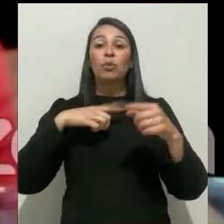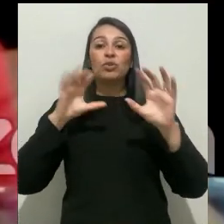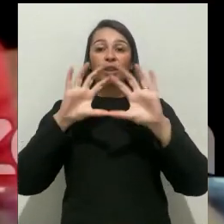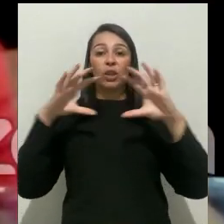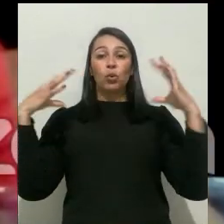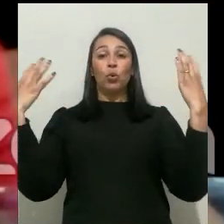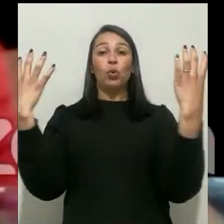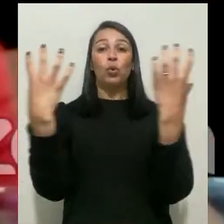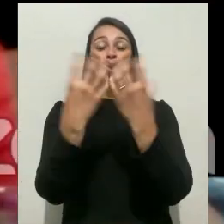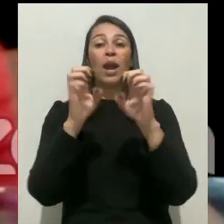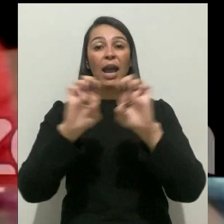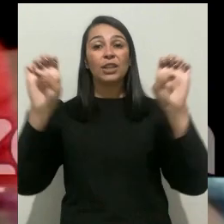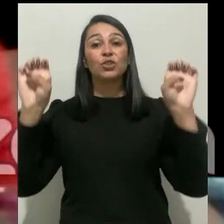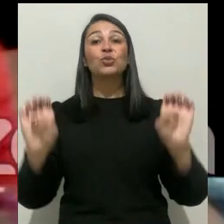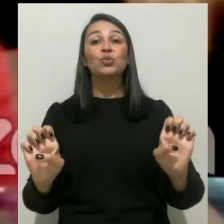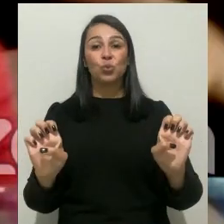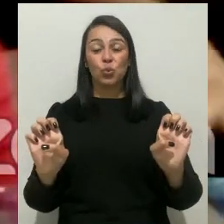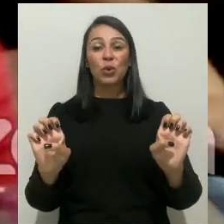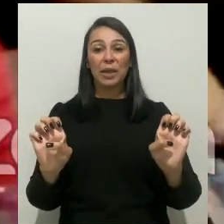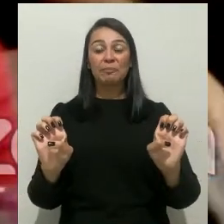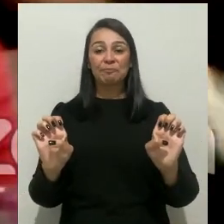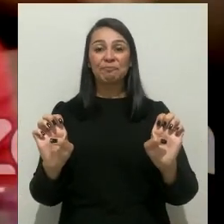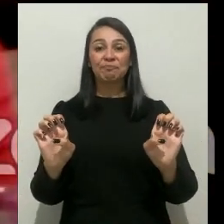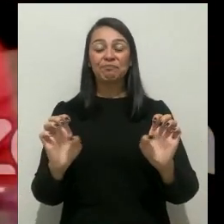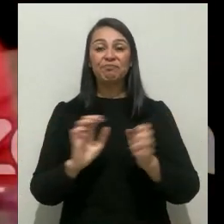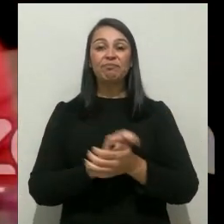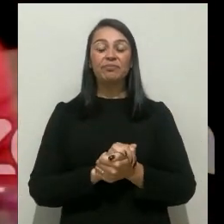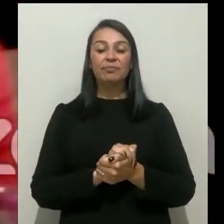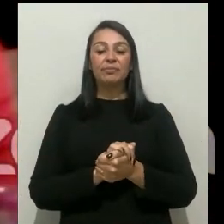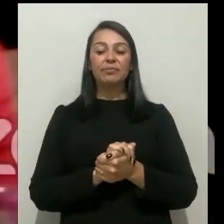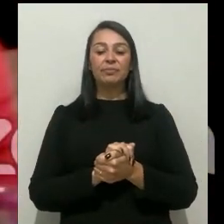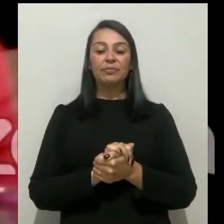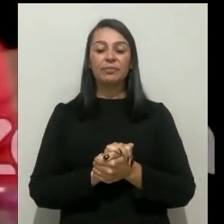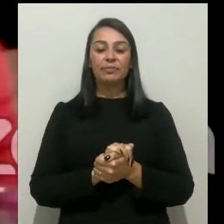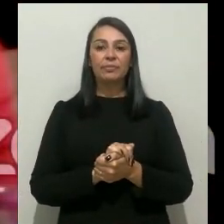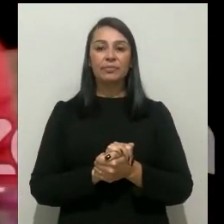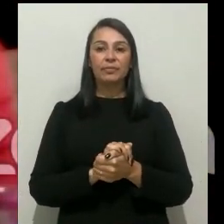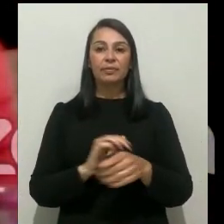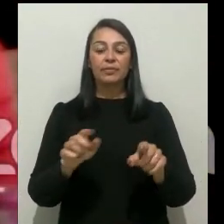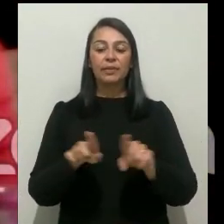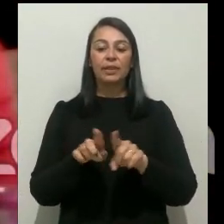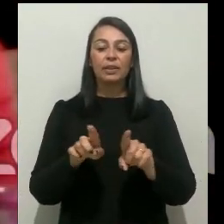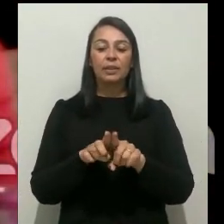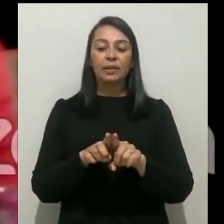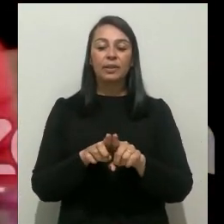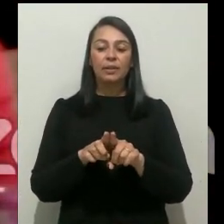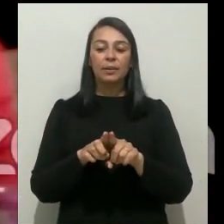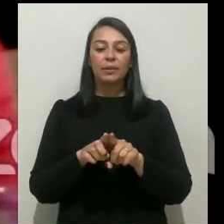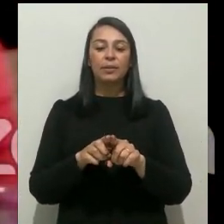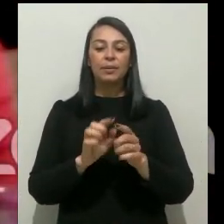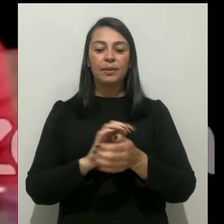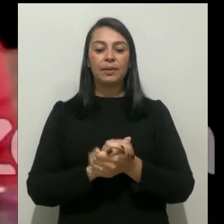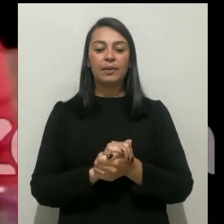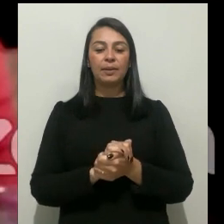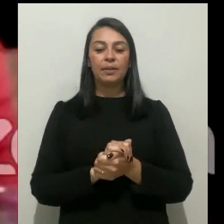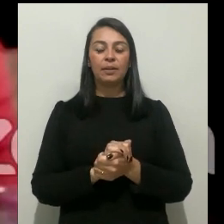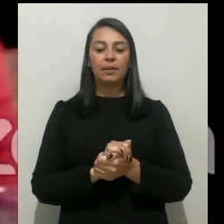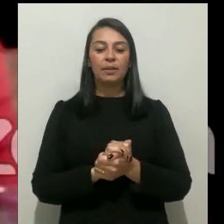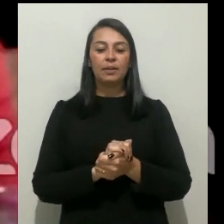da escultura. Então, antes da escultura, e a foto do livro é aqui, ó. Não sei se foi por acaso ou não, Beto. Também não é por acaso, tá